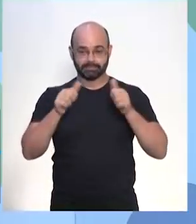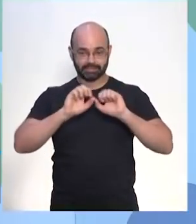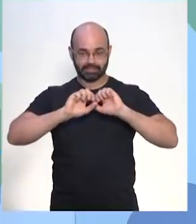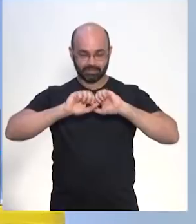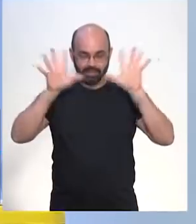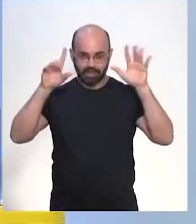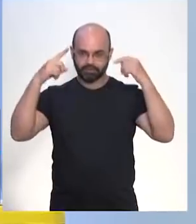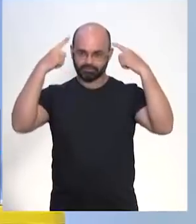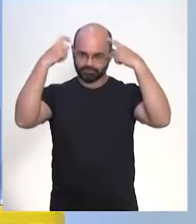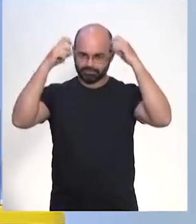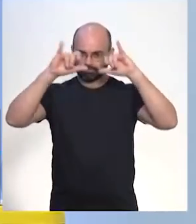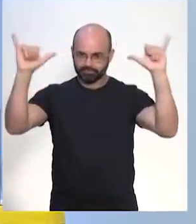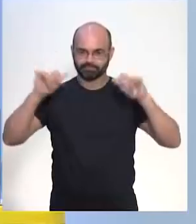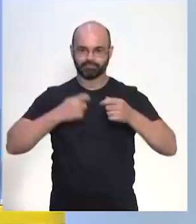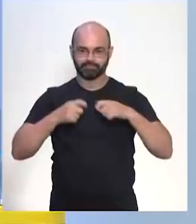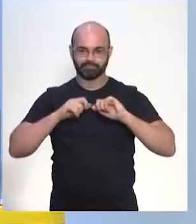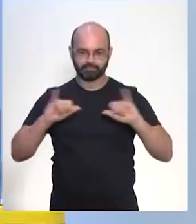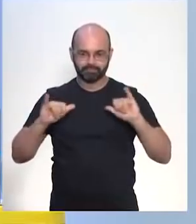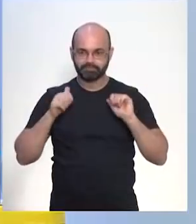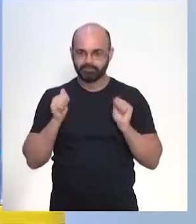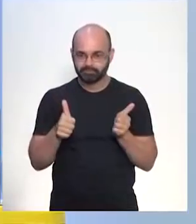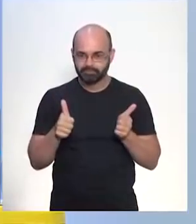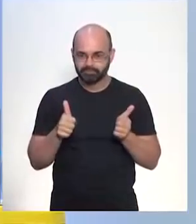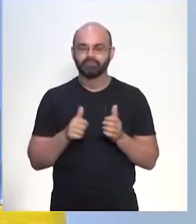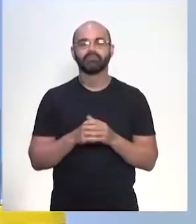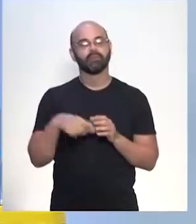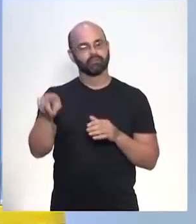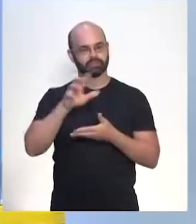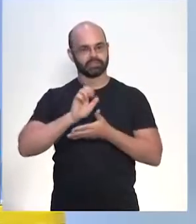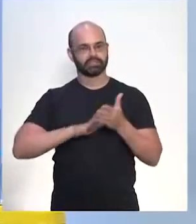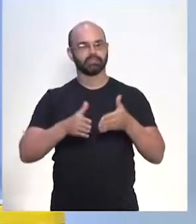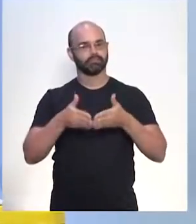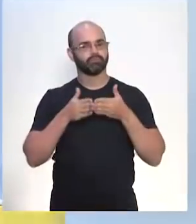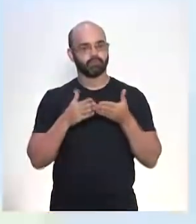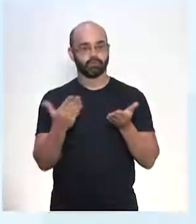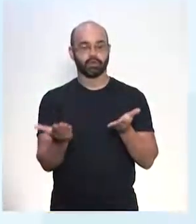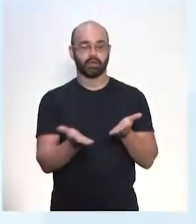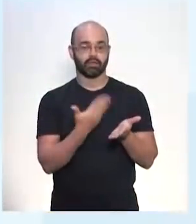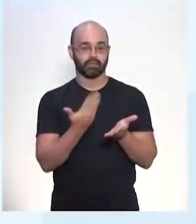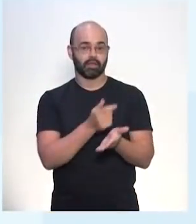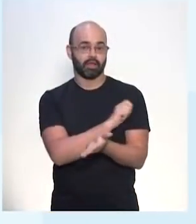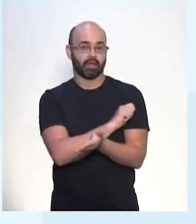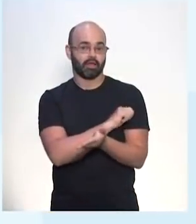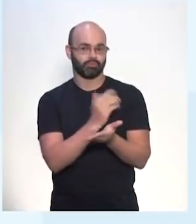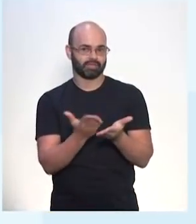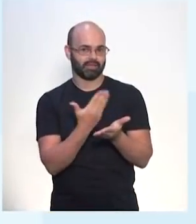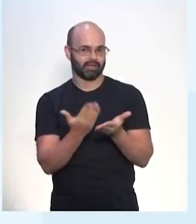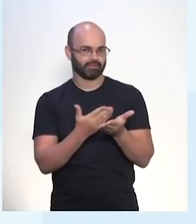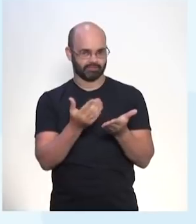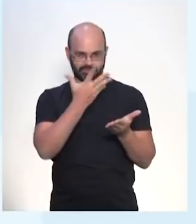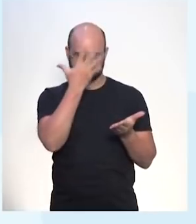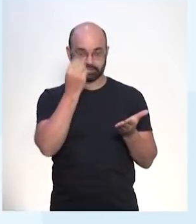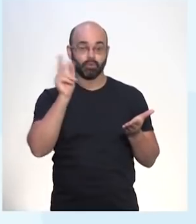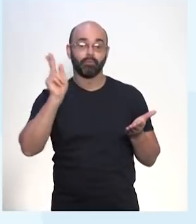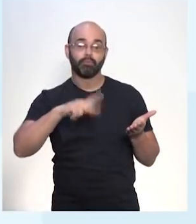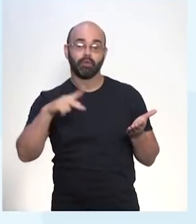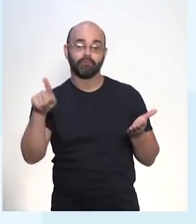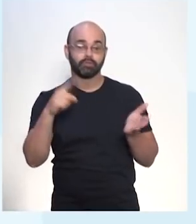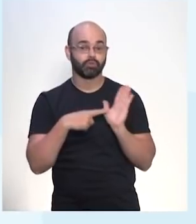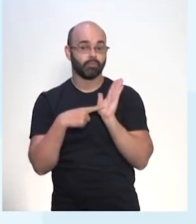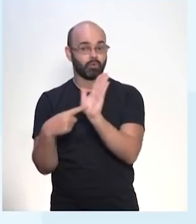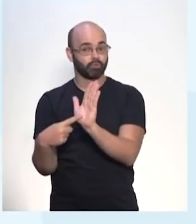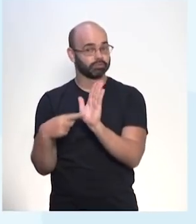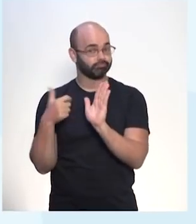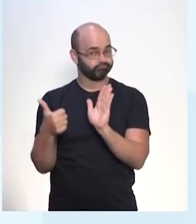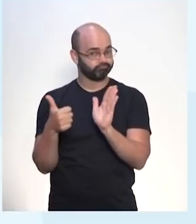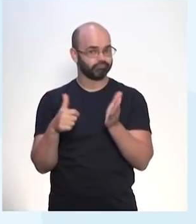Perfeito. Beleza? Fechou? Gente, então façam as atividades do caderno do aluno, mas mostre para o seu professor. Então, as tarefas a